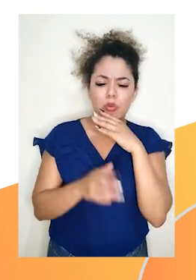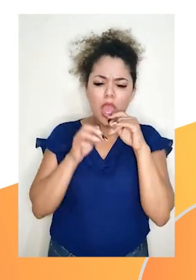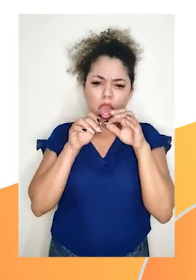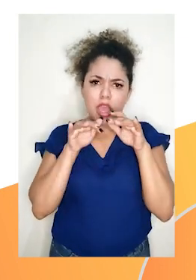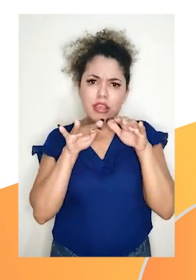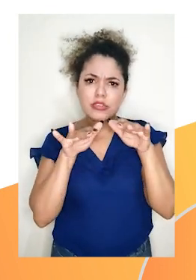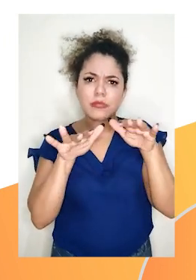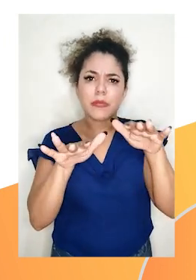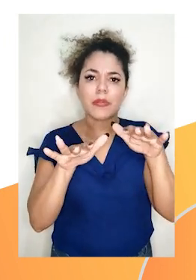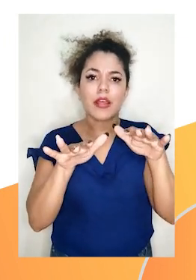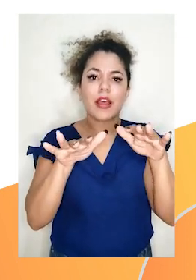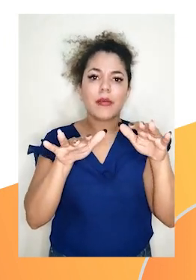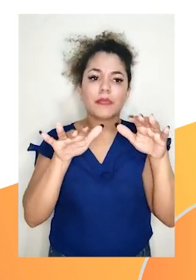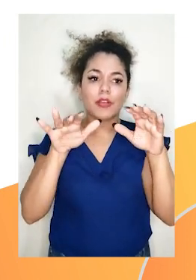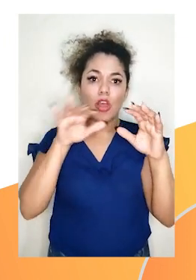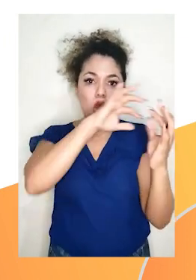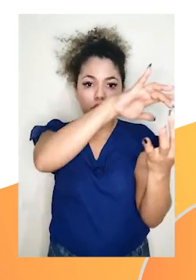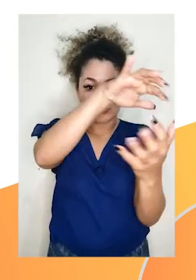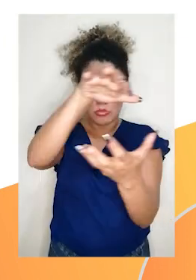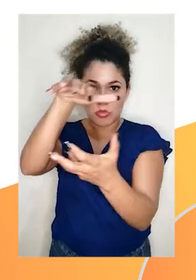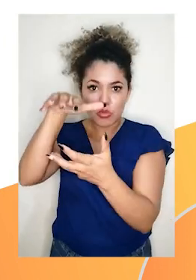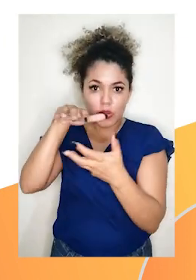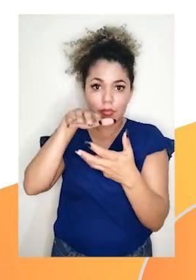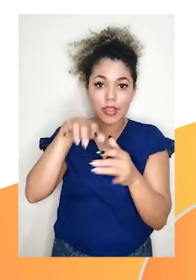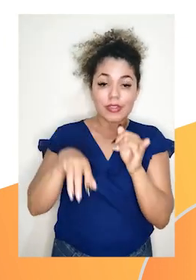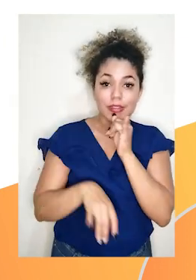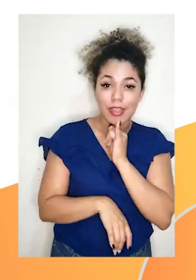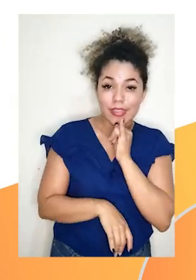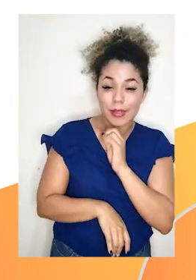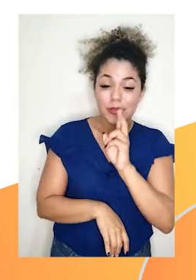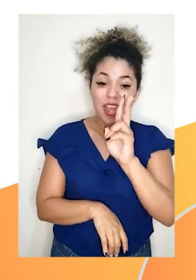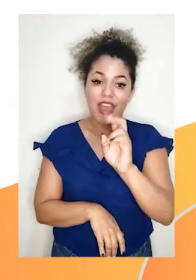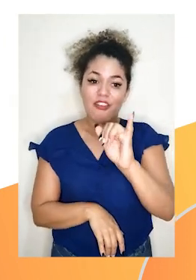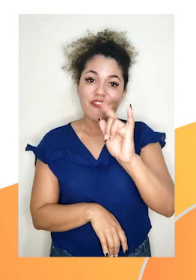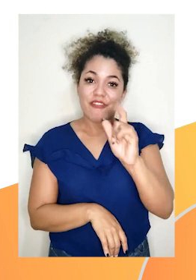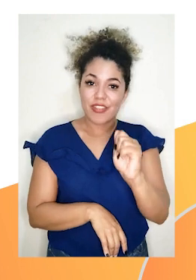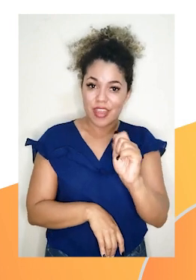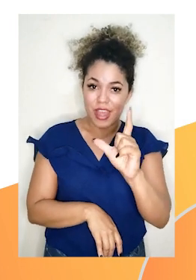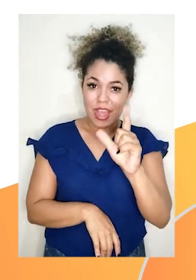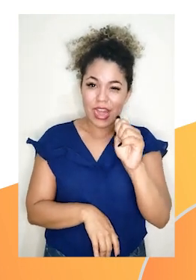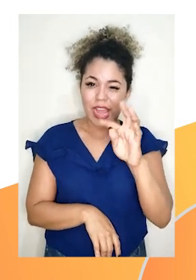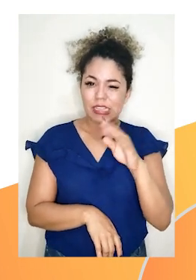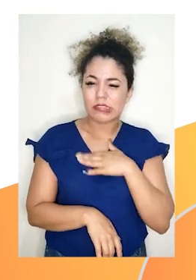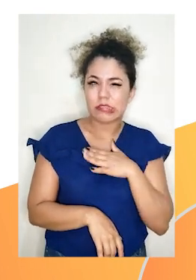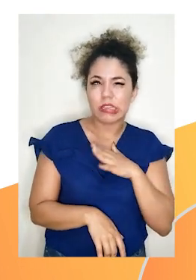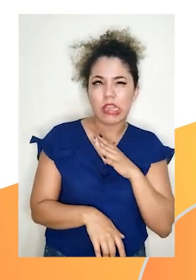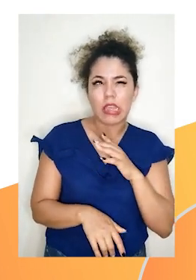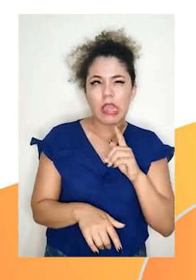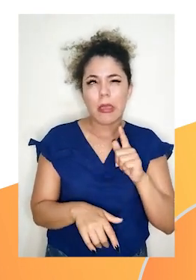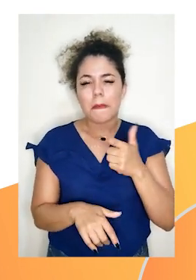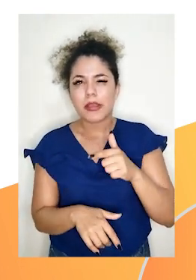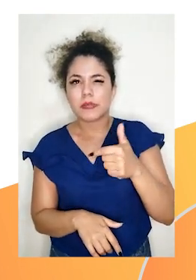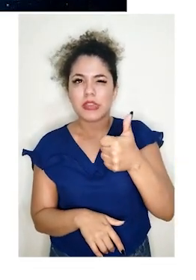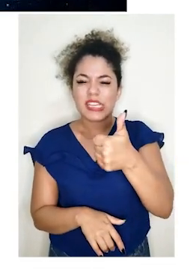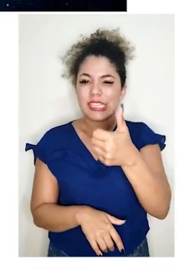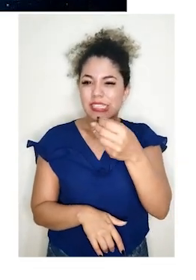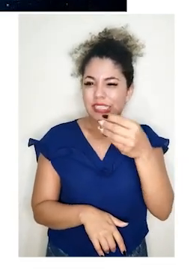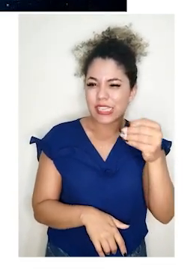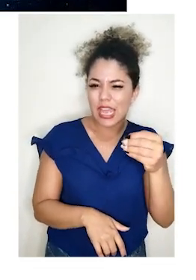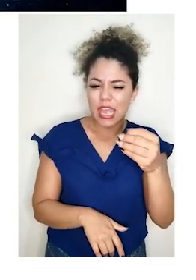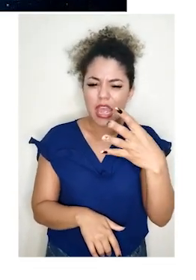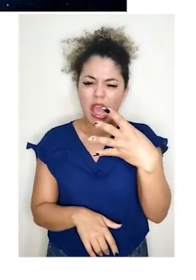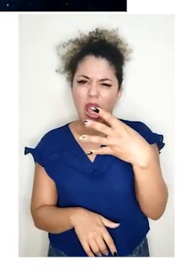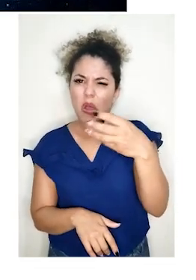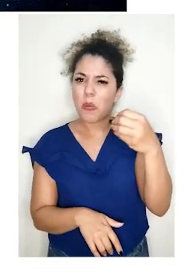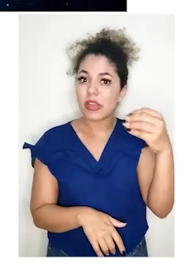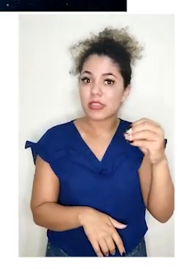pelo espaço. Só na Via Láctea, por curiosidade, nós temos entre 100 e 400 bilhões de estrelas. O